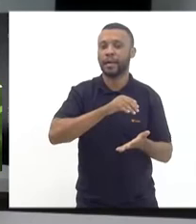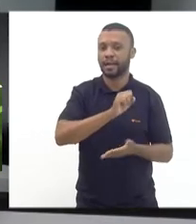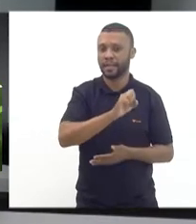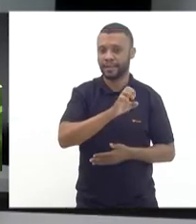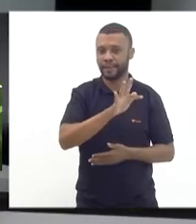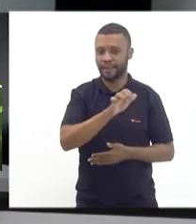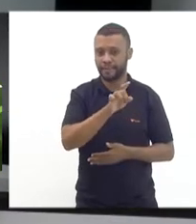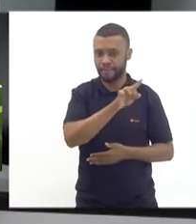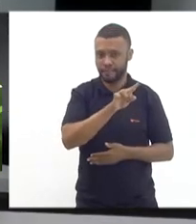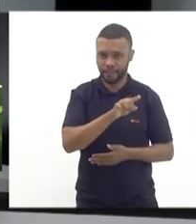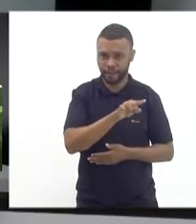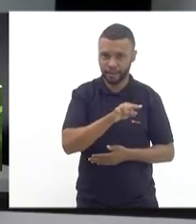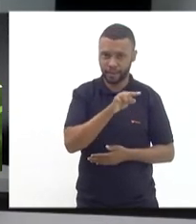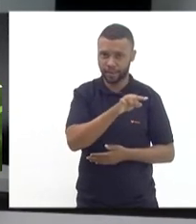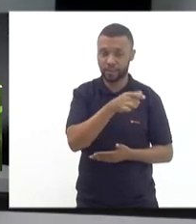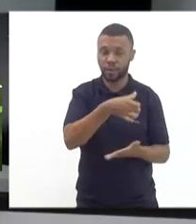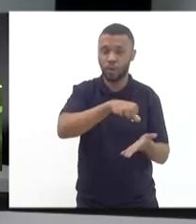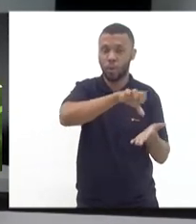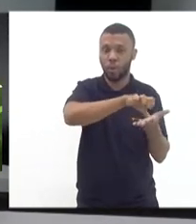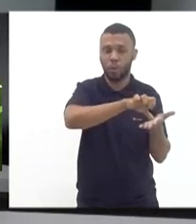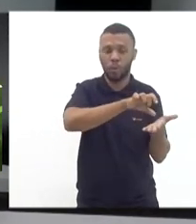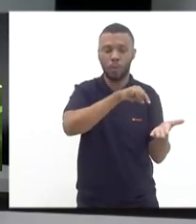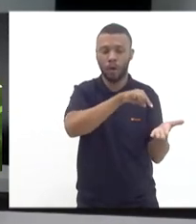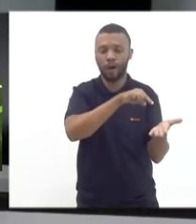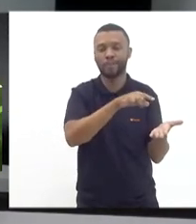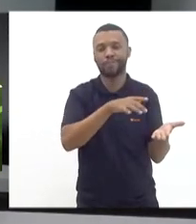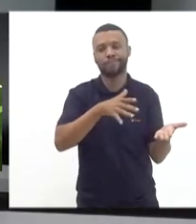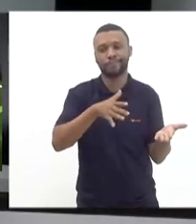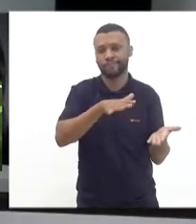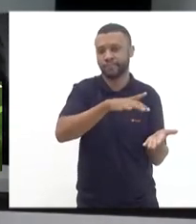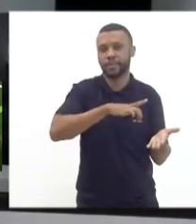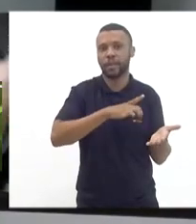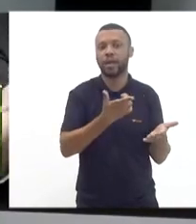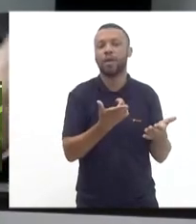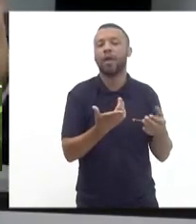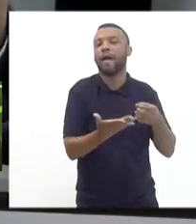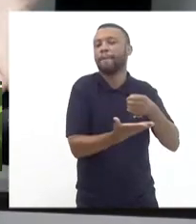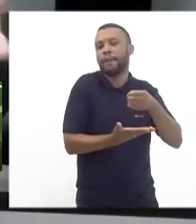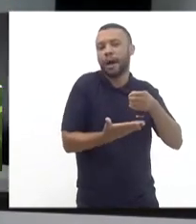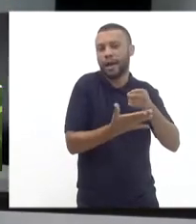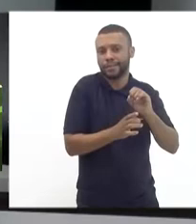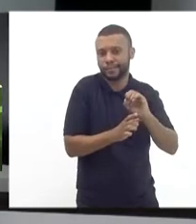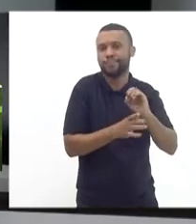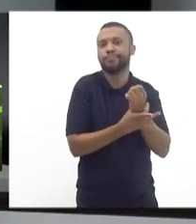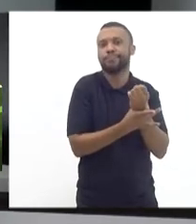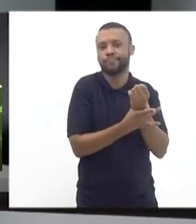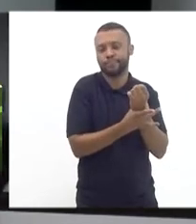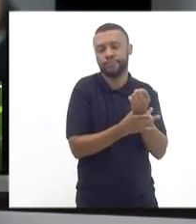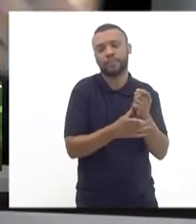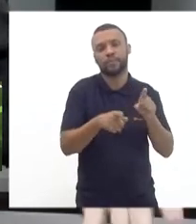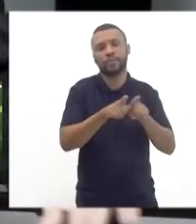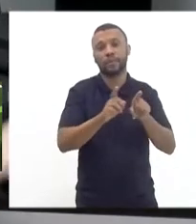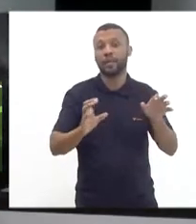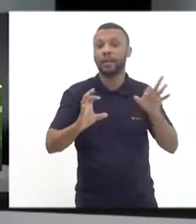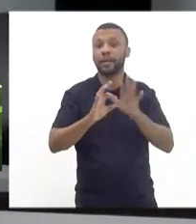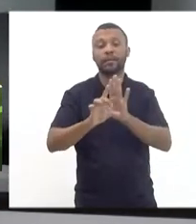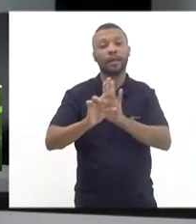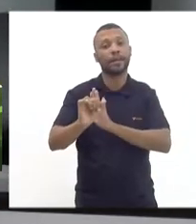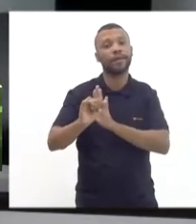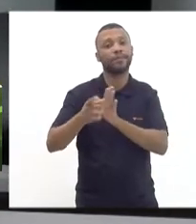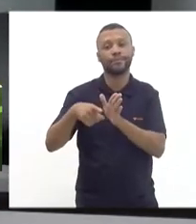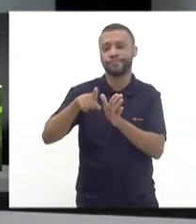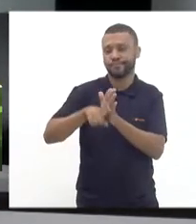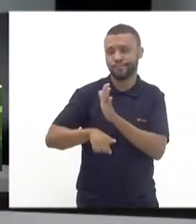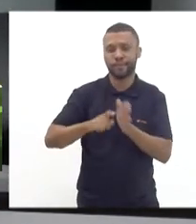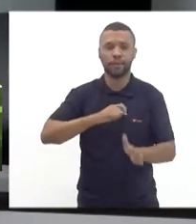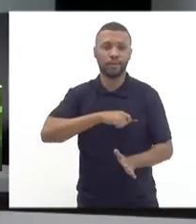Eu acho que a Fazenda é o órgão que tem toda uma estrutura, até por meio da própria lei de incentivo fiscal e o decreto que regulamentou a